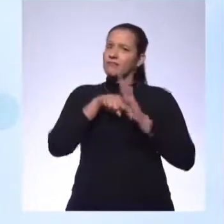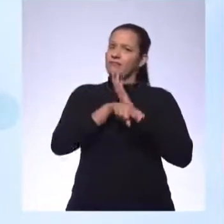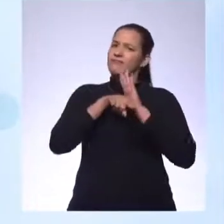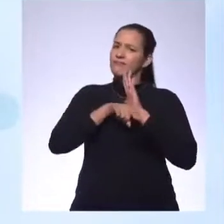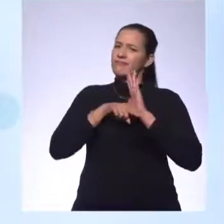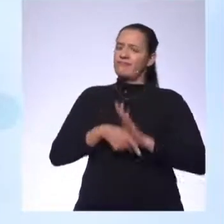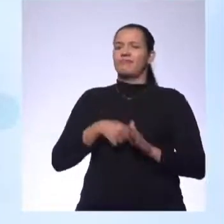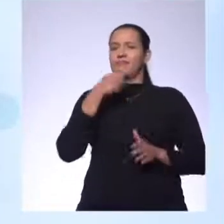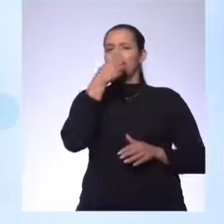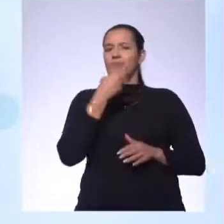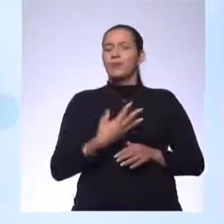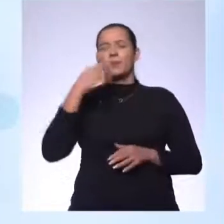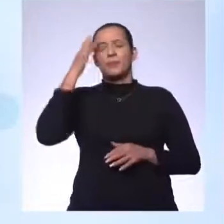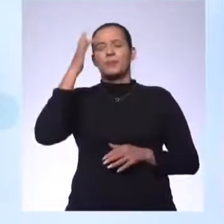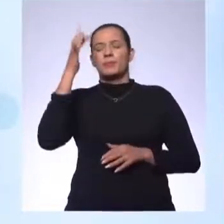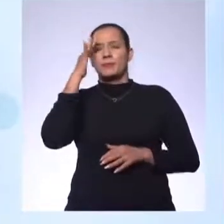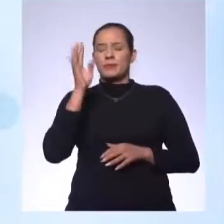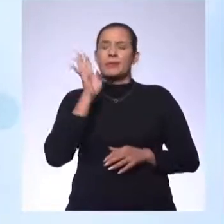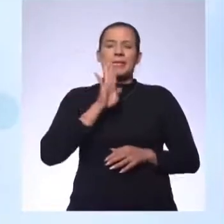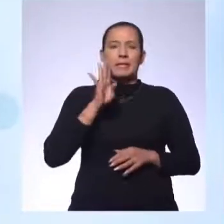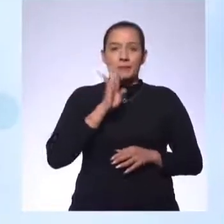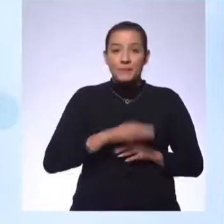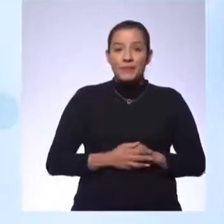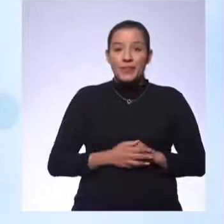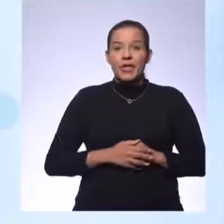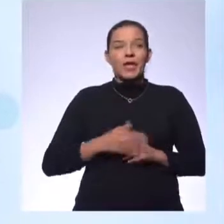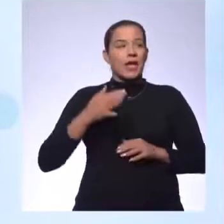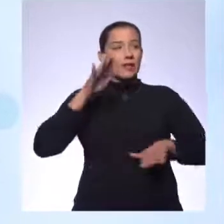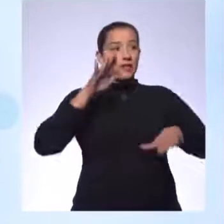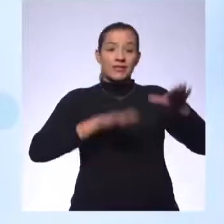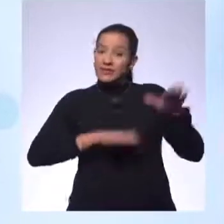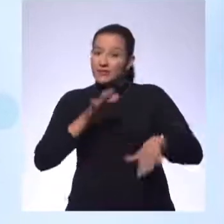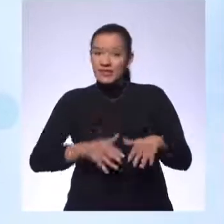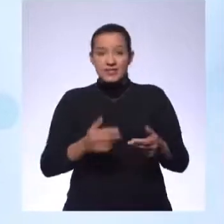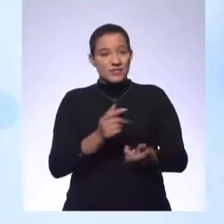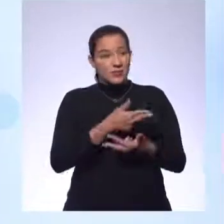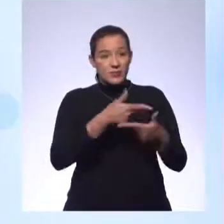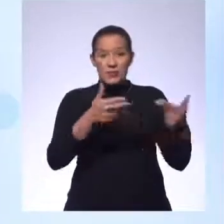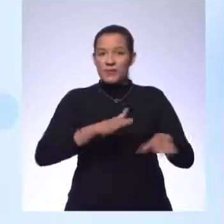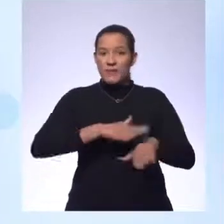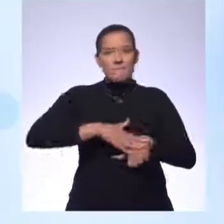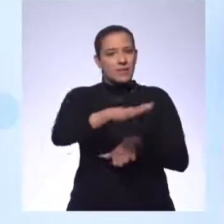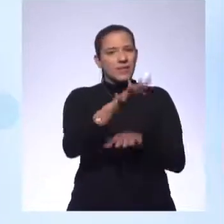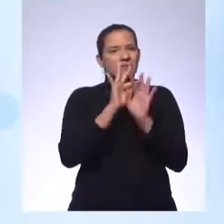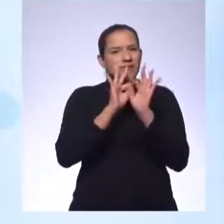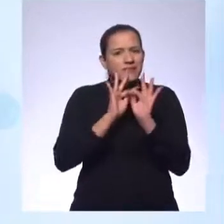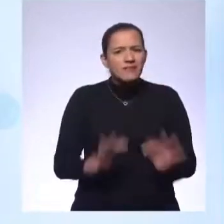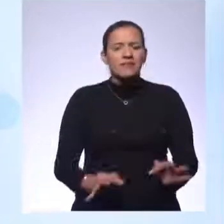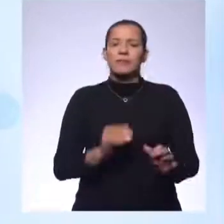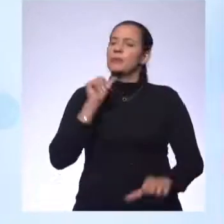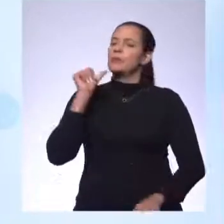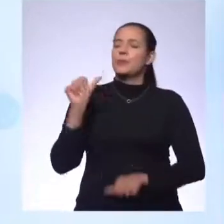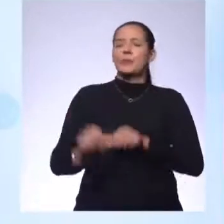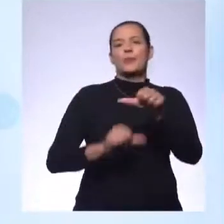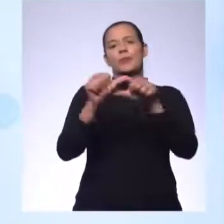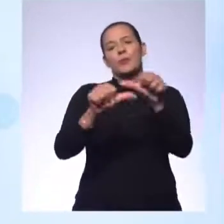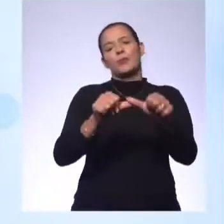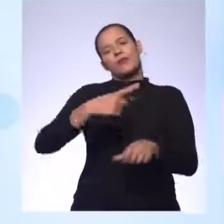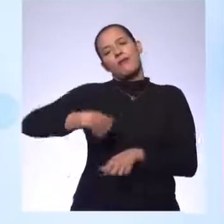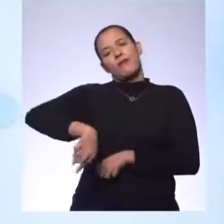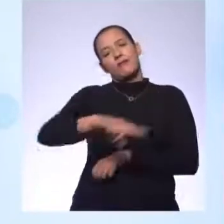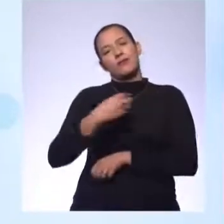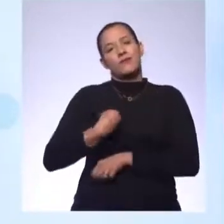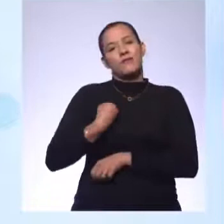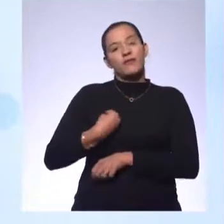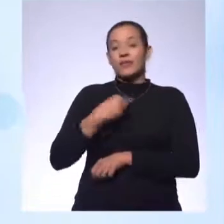que pensamento legal. Olha como, às vezes, as coisas mais simples modificam a nossa vida. Às vezes, por 5 minutos, você